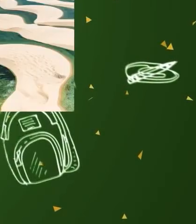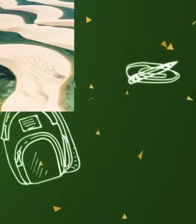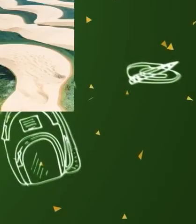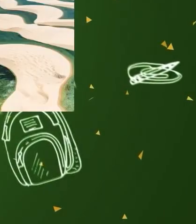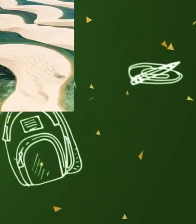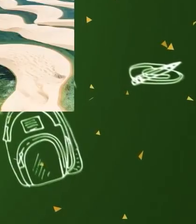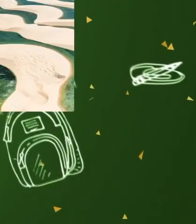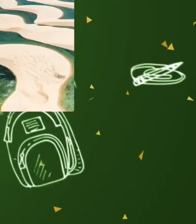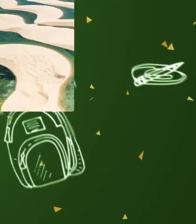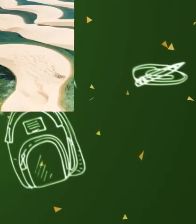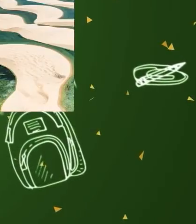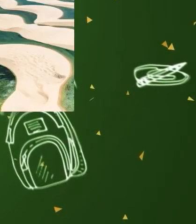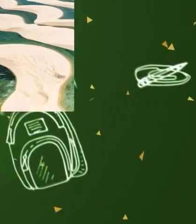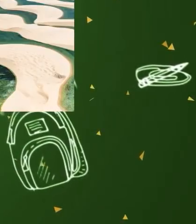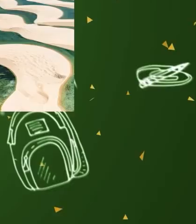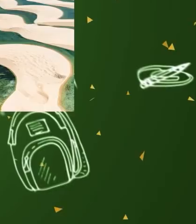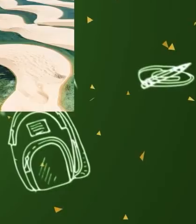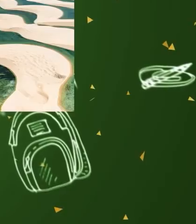Maranhão,